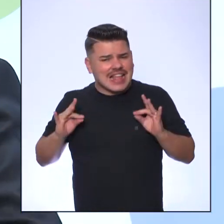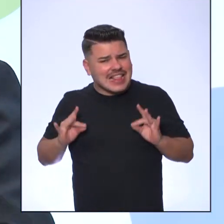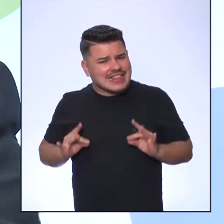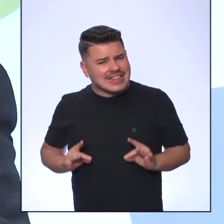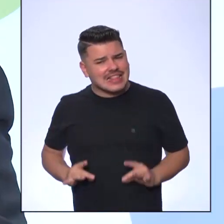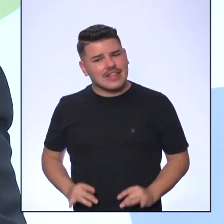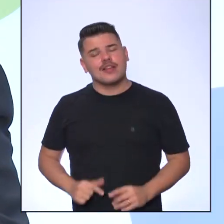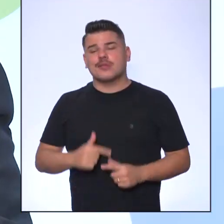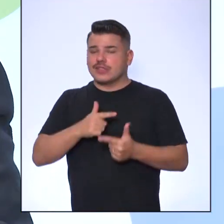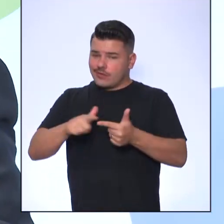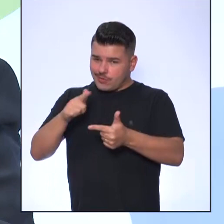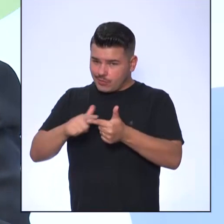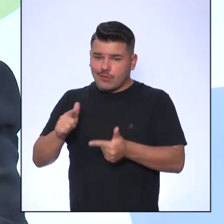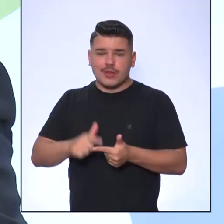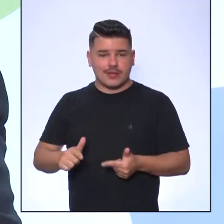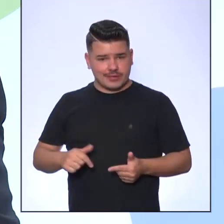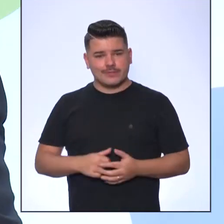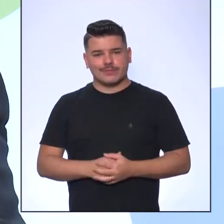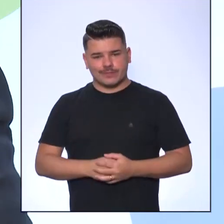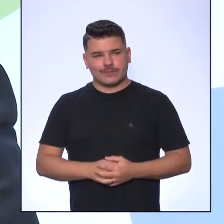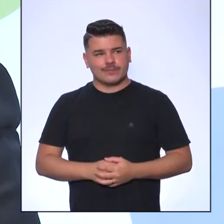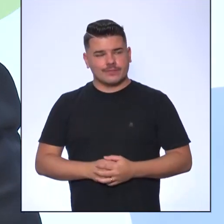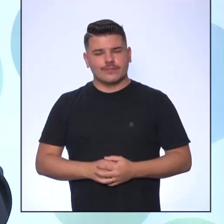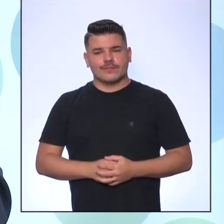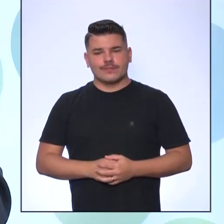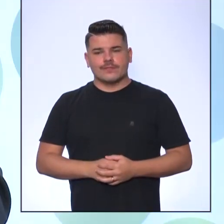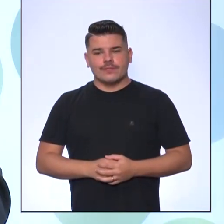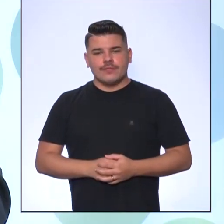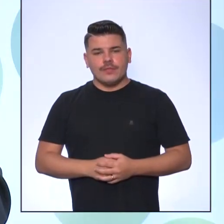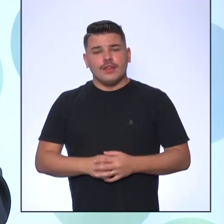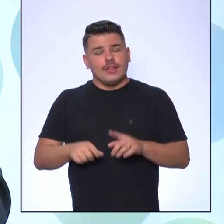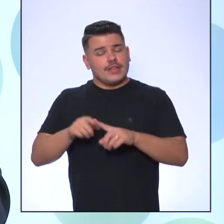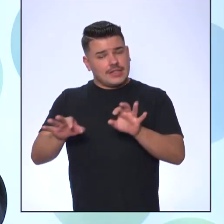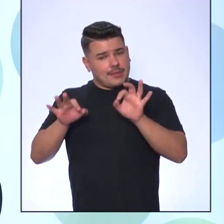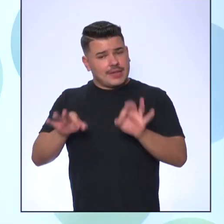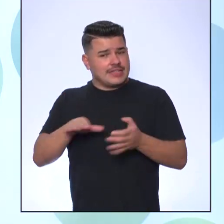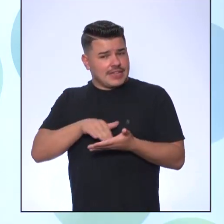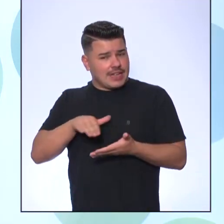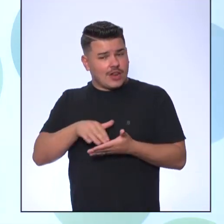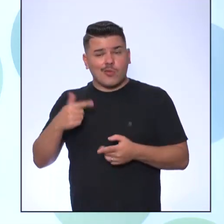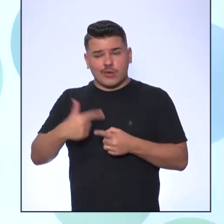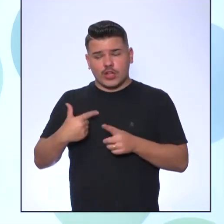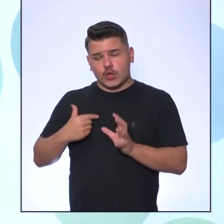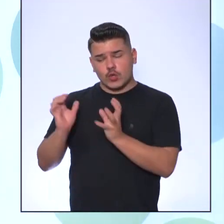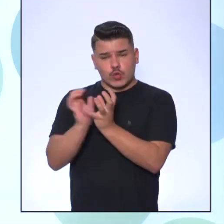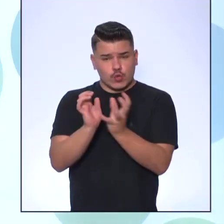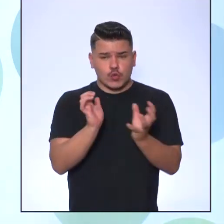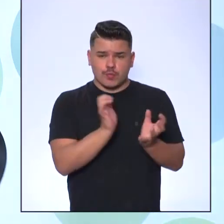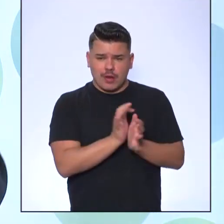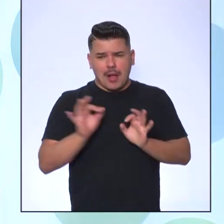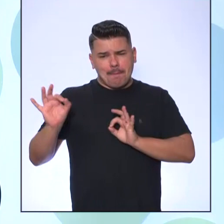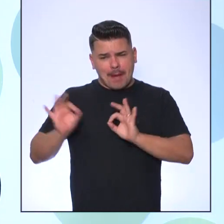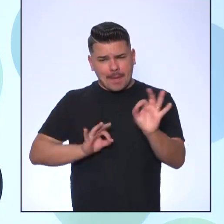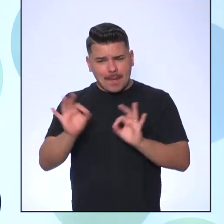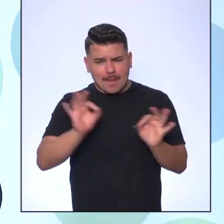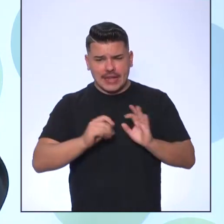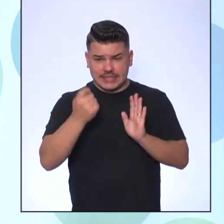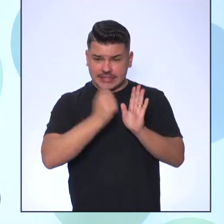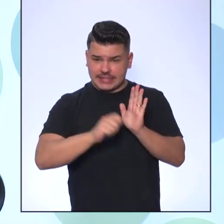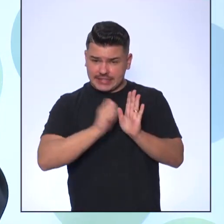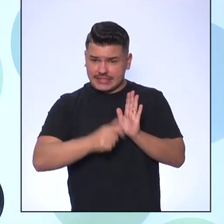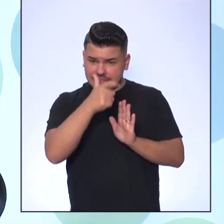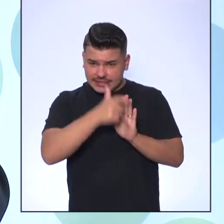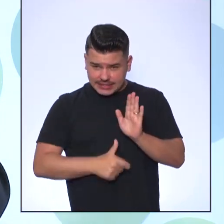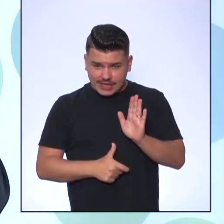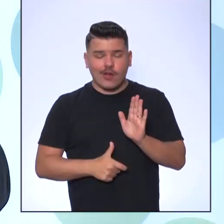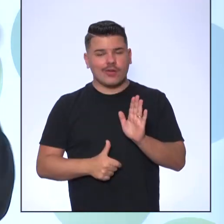vira também um problema para o próprio participante. Exatamente, secretário, porque no formulário de inscrição, ele disponibiliza uma